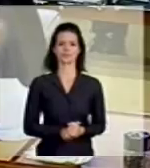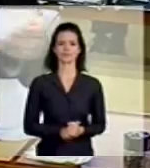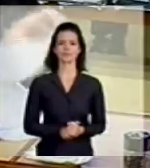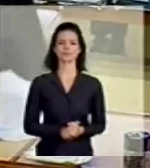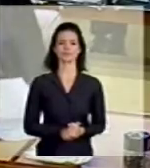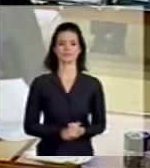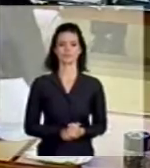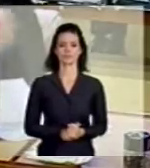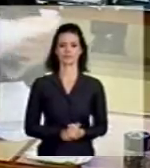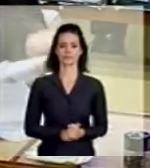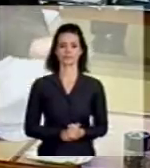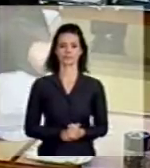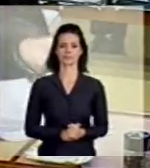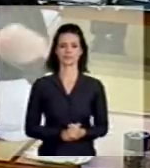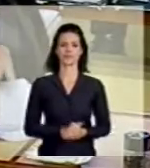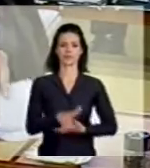ementa